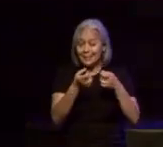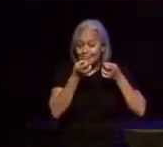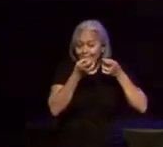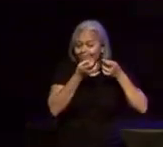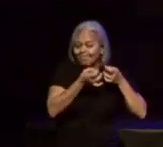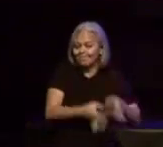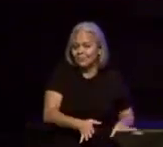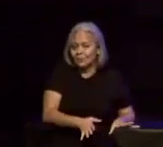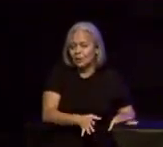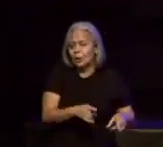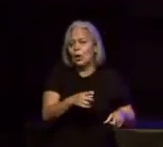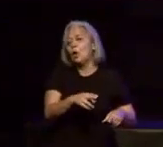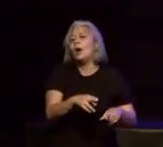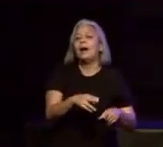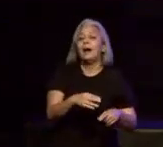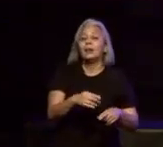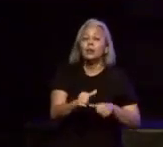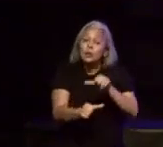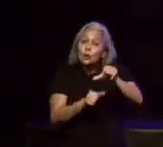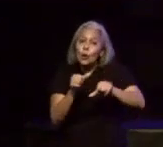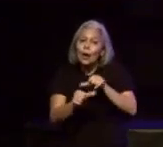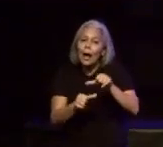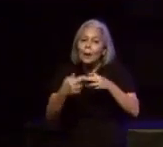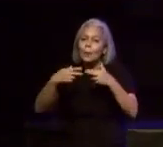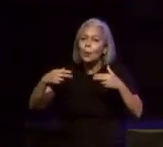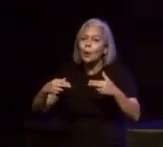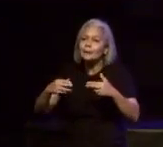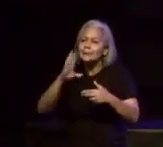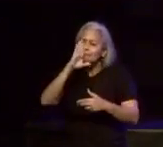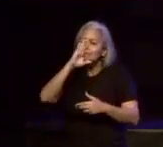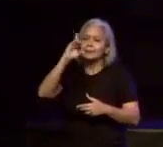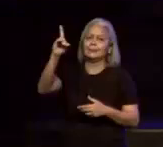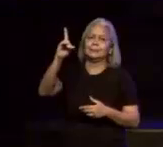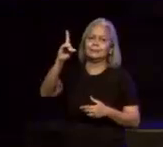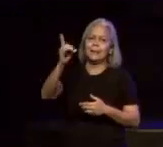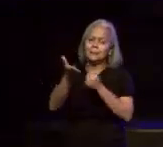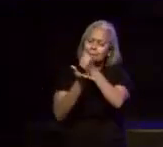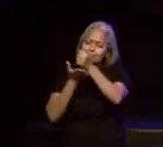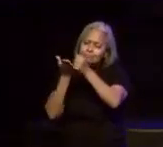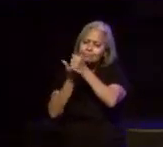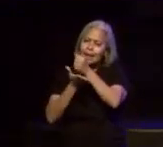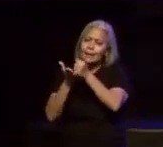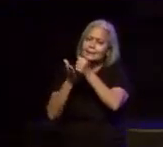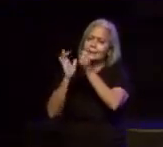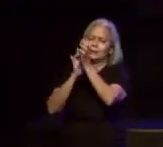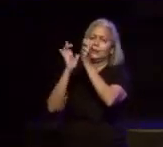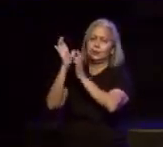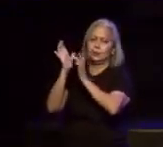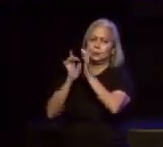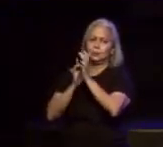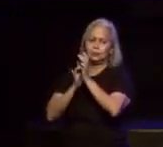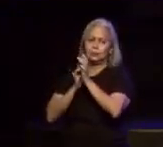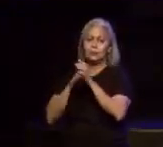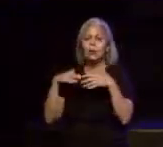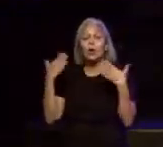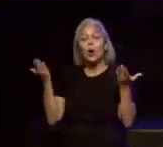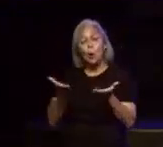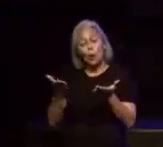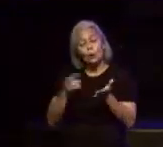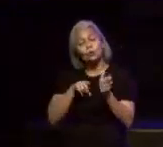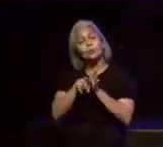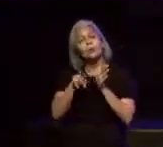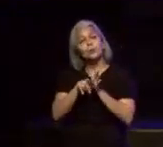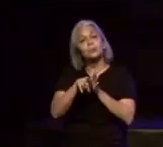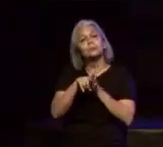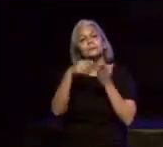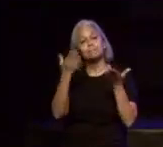são essenciais. Então essa tem sido a nossa pergunta: o que é fundamental e o que não é? E até